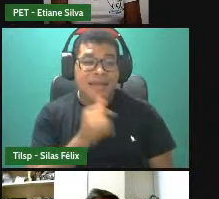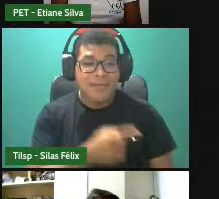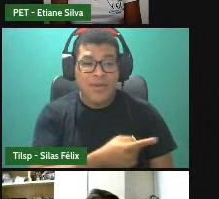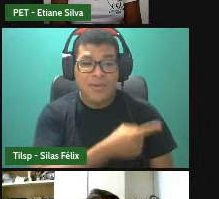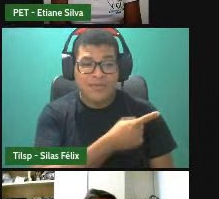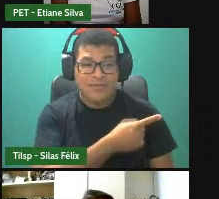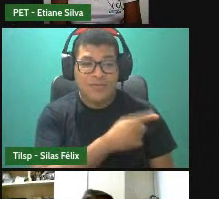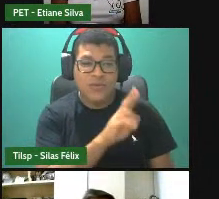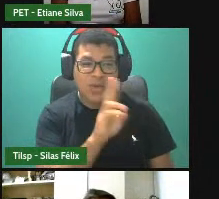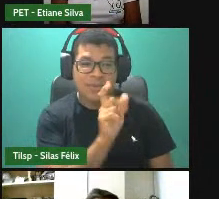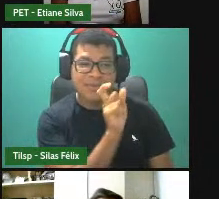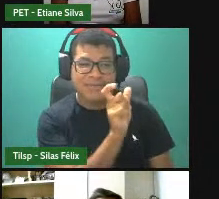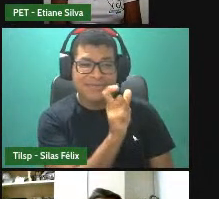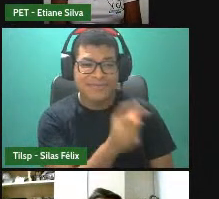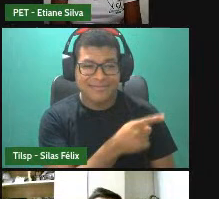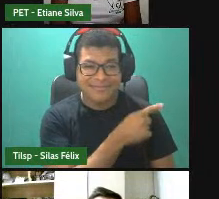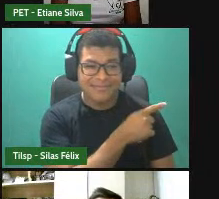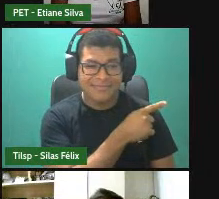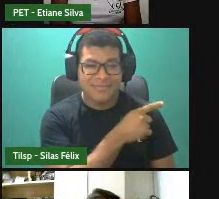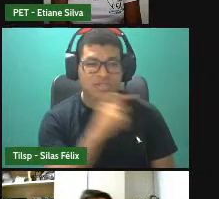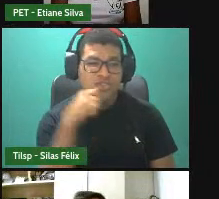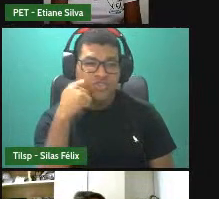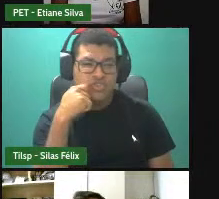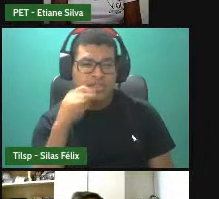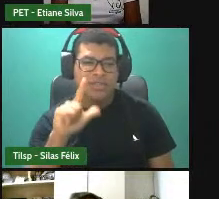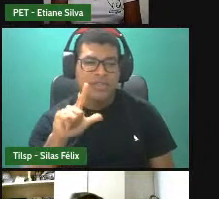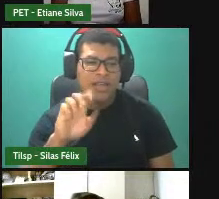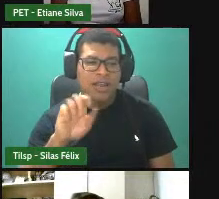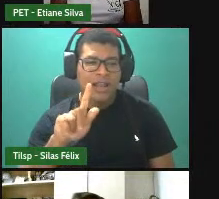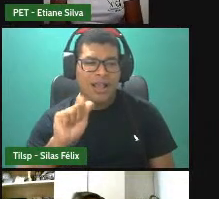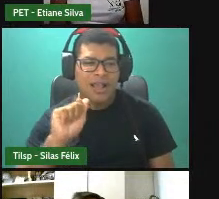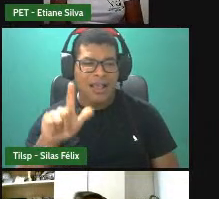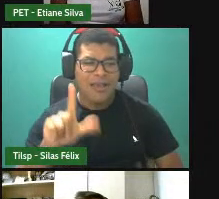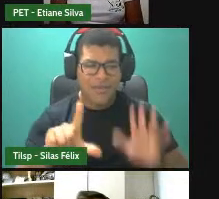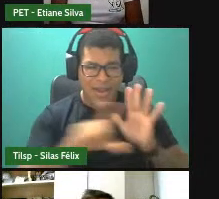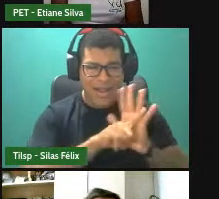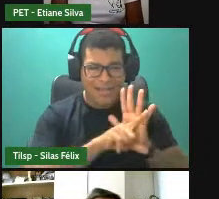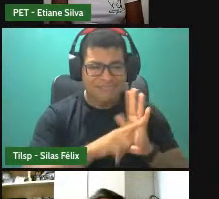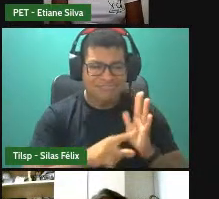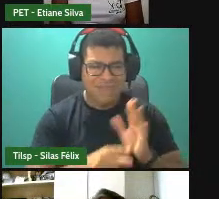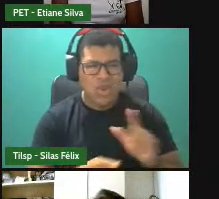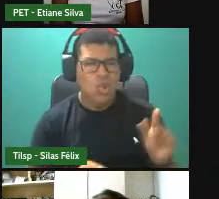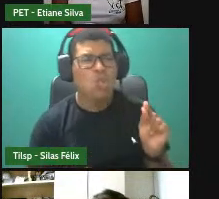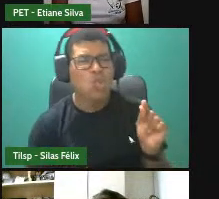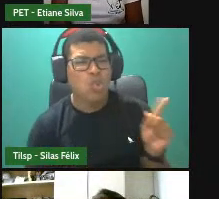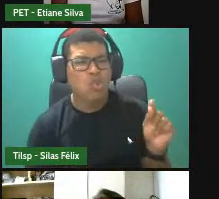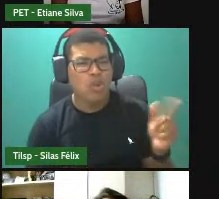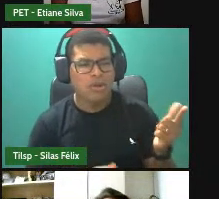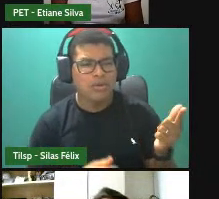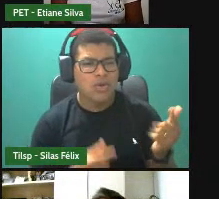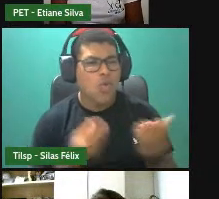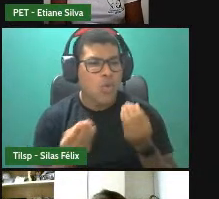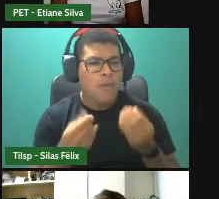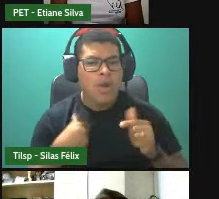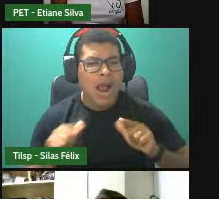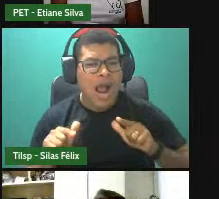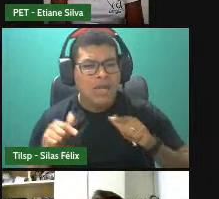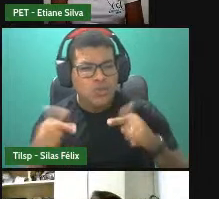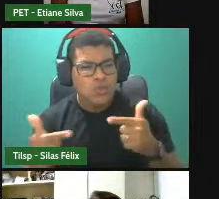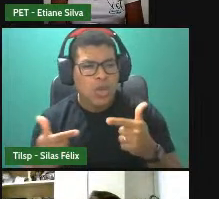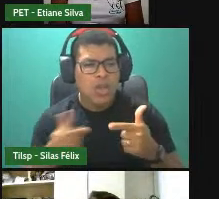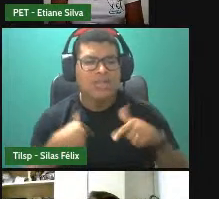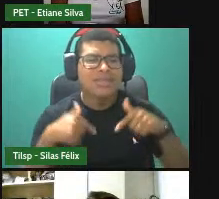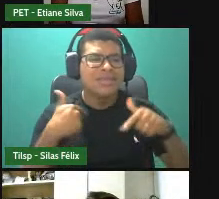odontologia legal, né? Ou seja, o que que é essa tal de odontologia legal? onde eu posso atuar, como eu posso